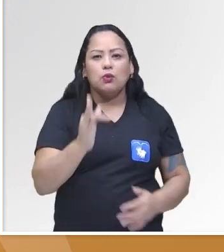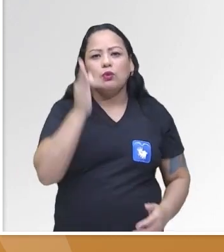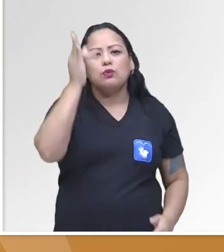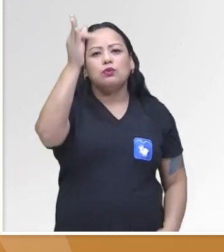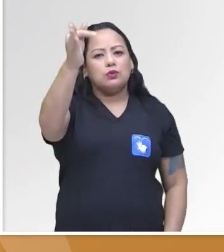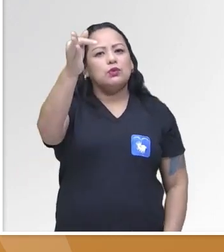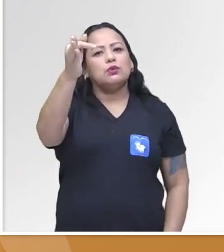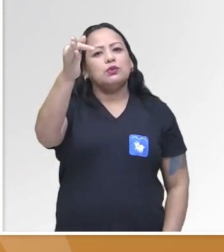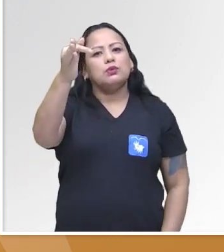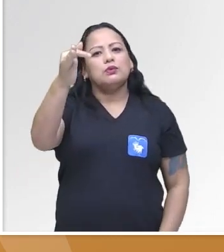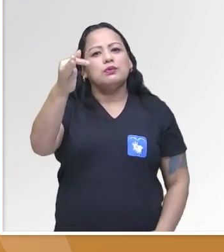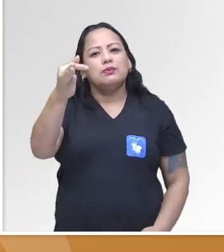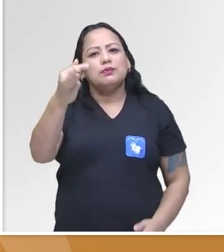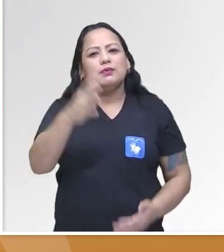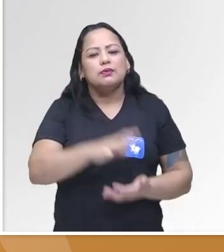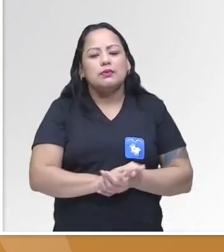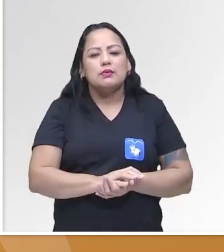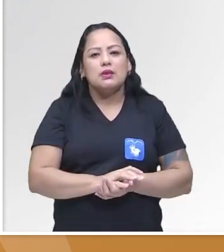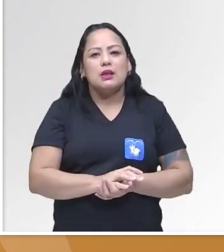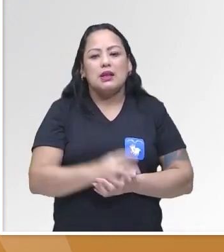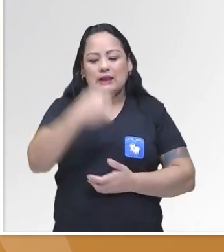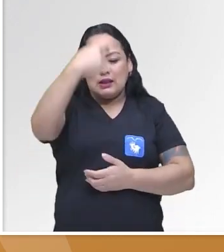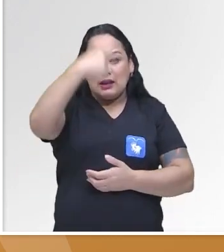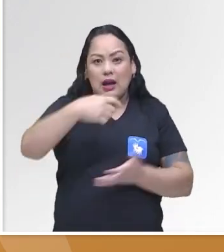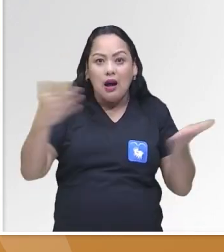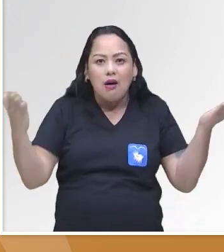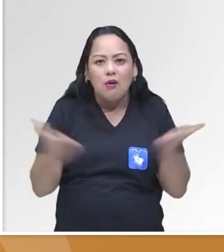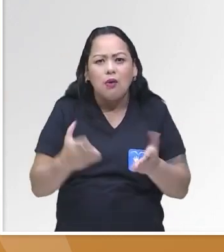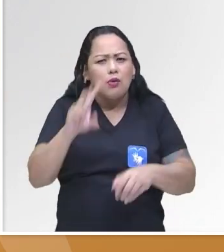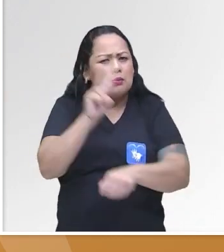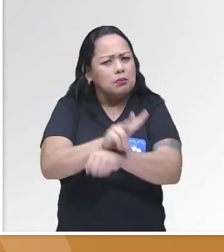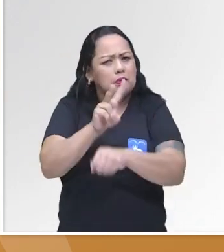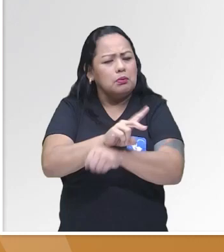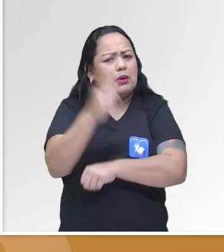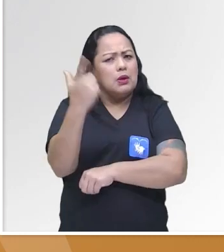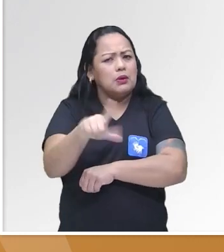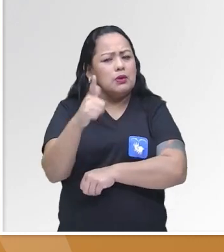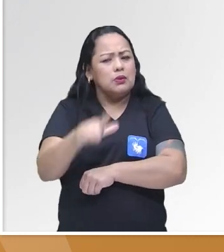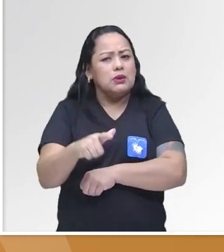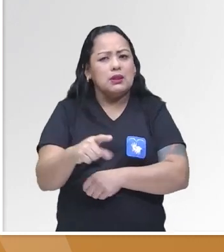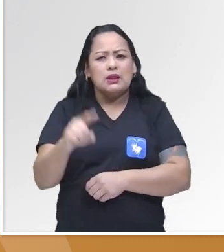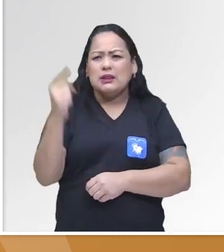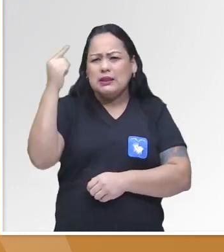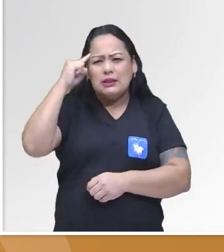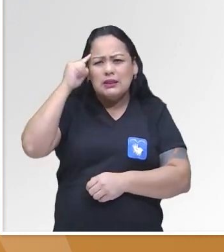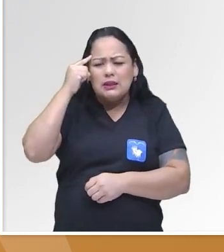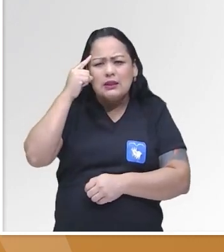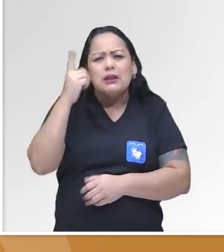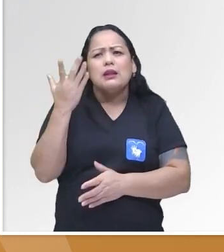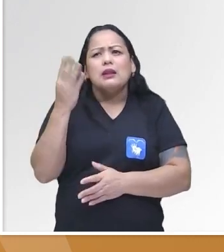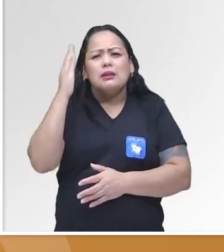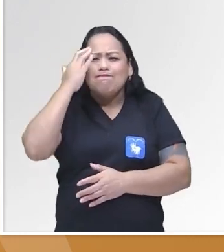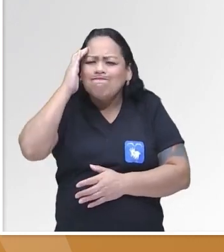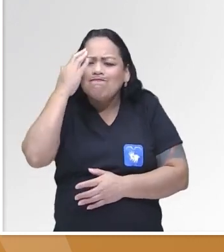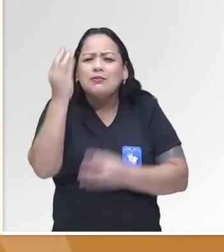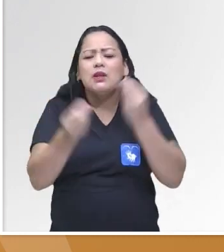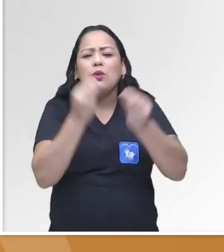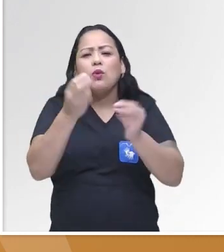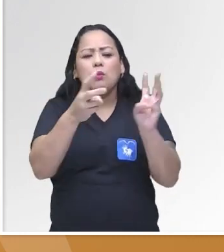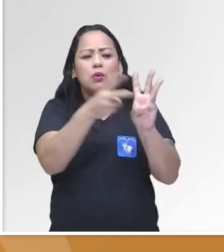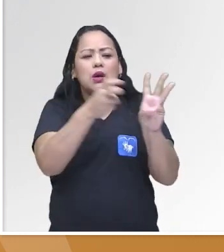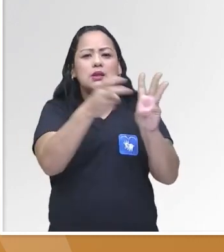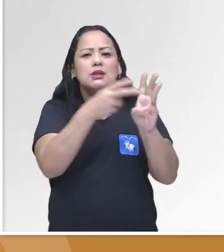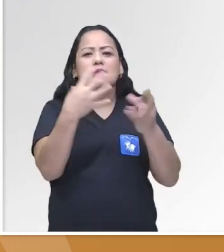futuro. Se nós não preservarmos hoje, se nós não compreendermos a importância que esses índios estão ensinando